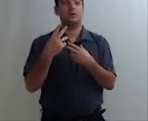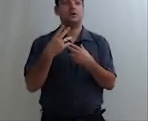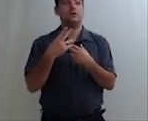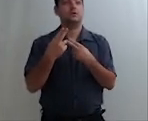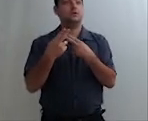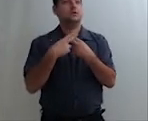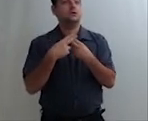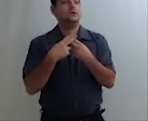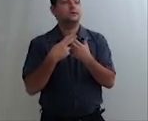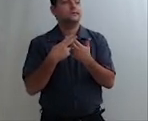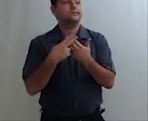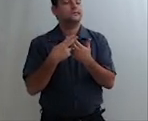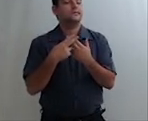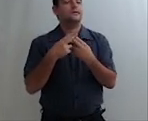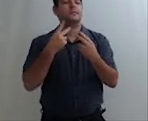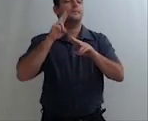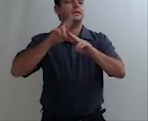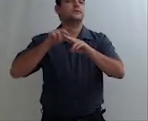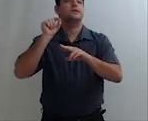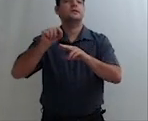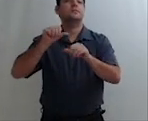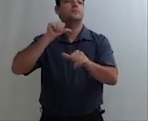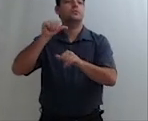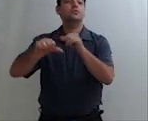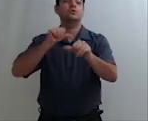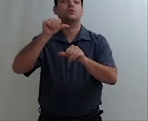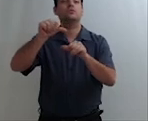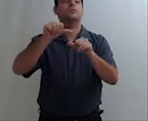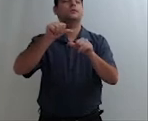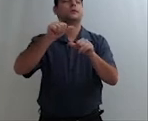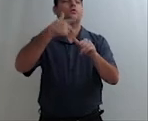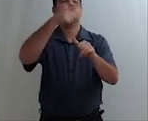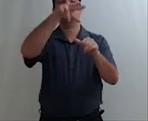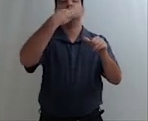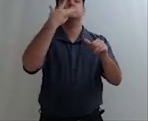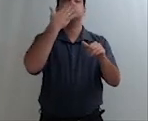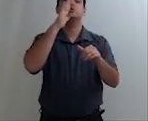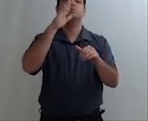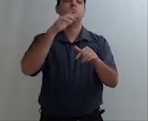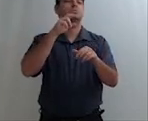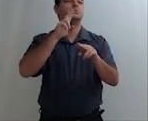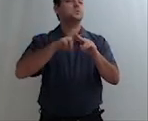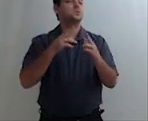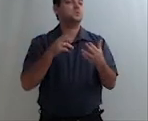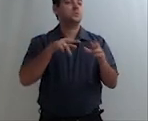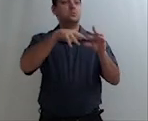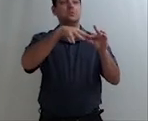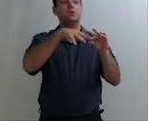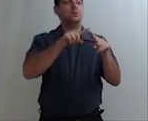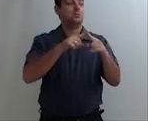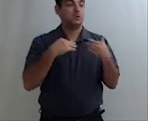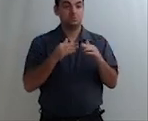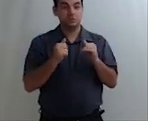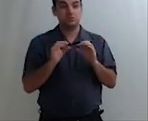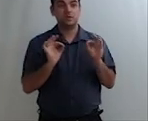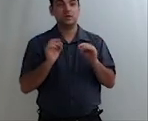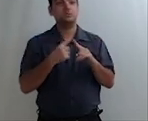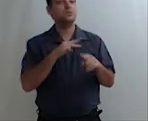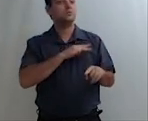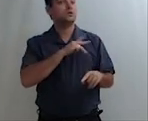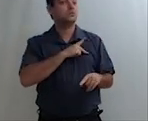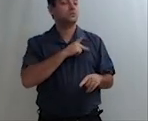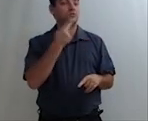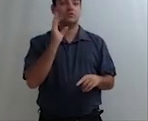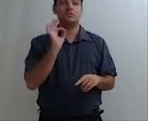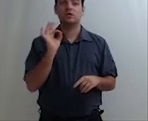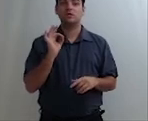convertida em prisão preventiva sem o pedido do Ministério Público